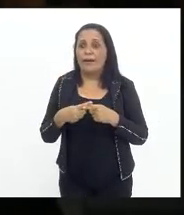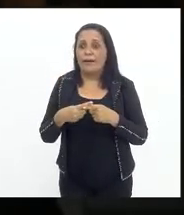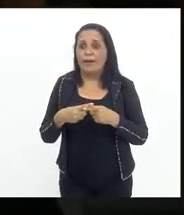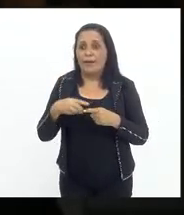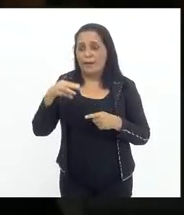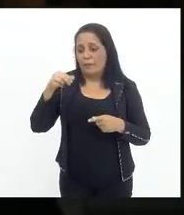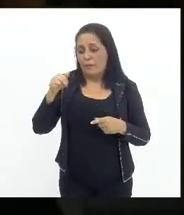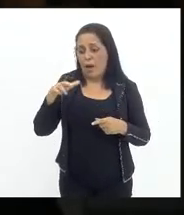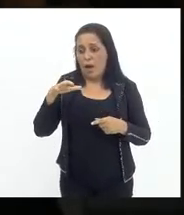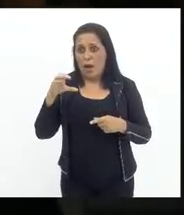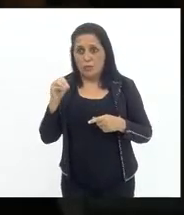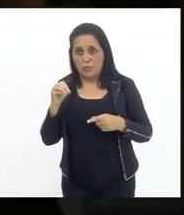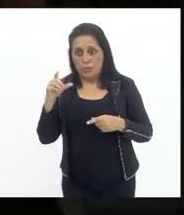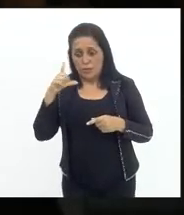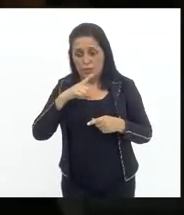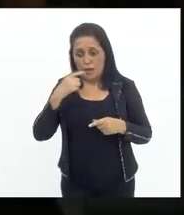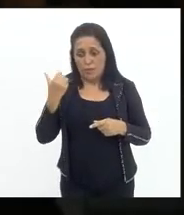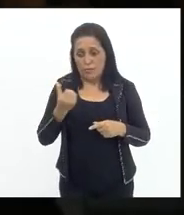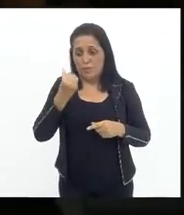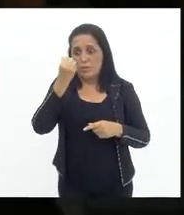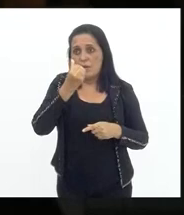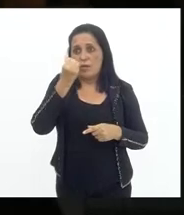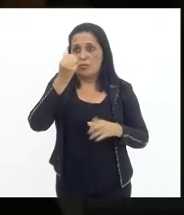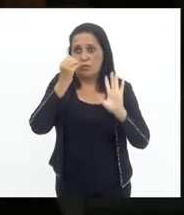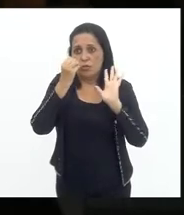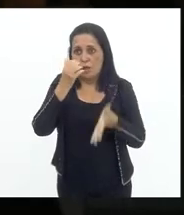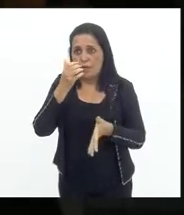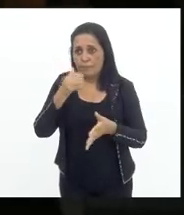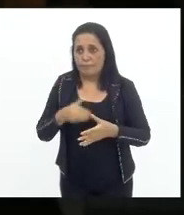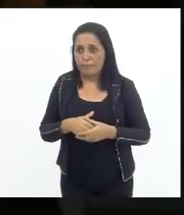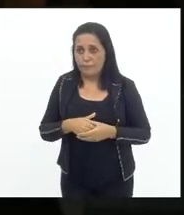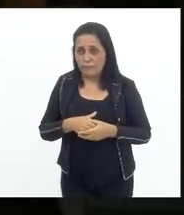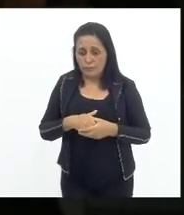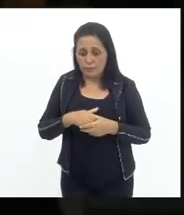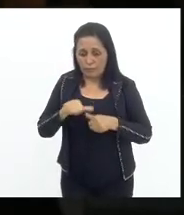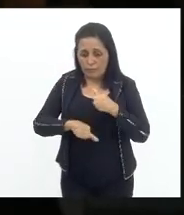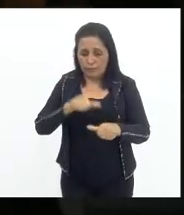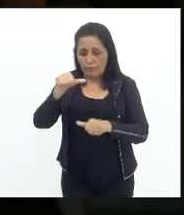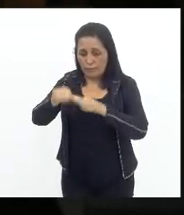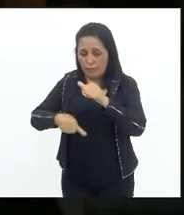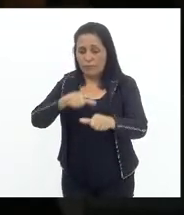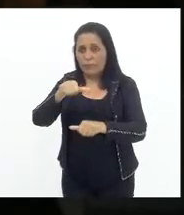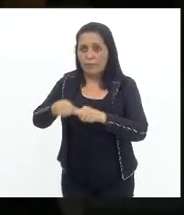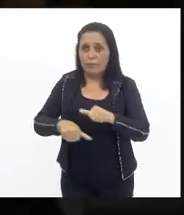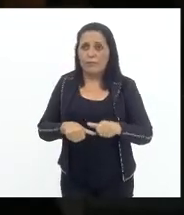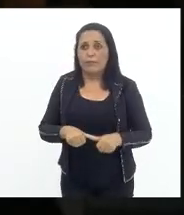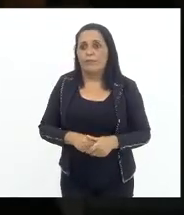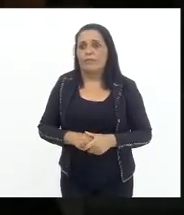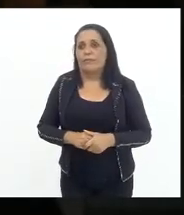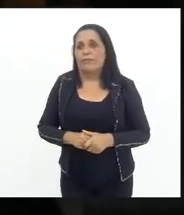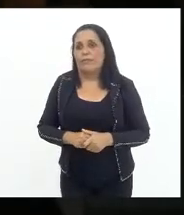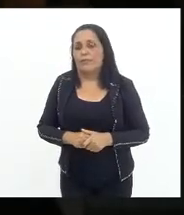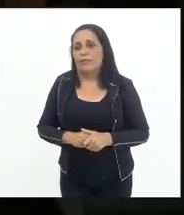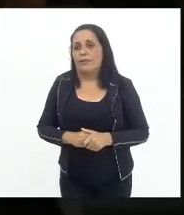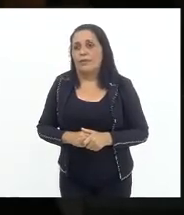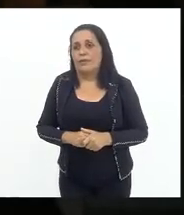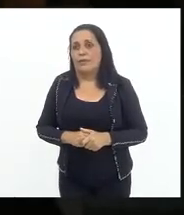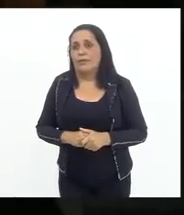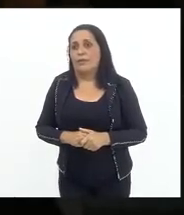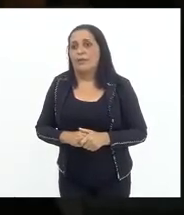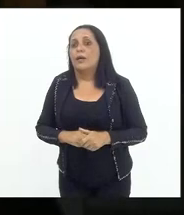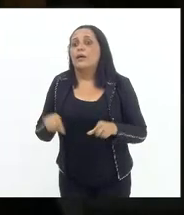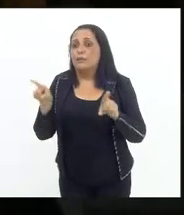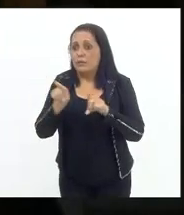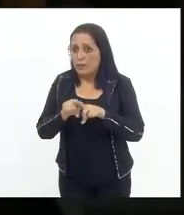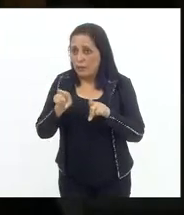março já teremos o sexto. Eu já estou prognosticando, teremos o sexto.